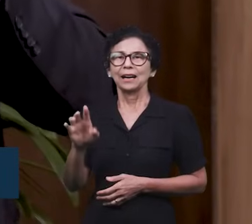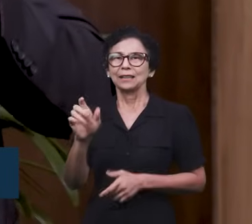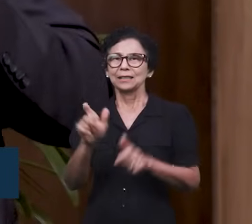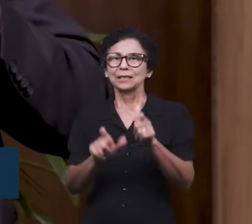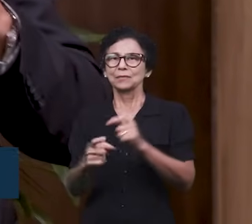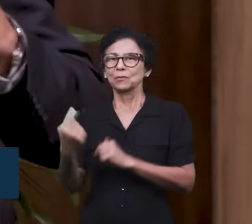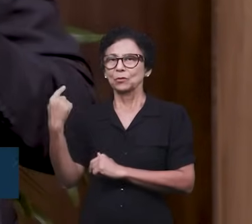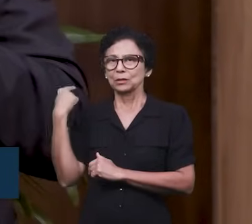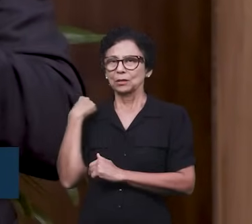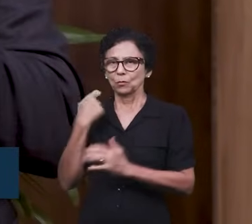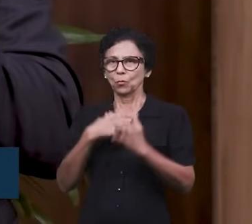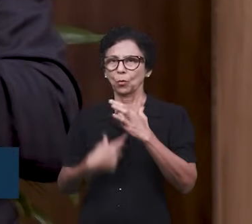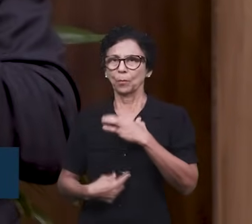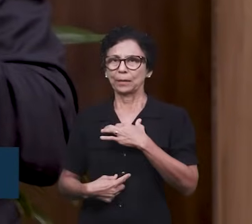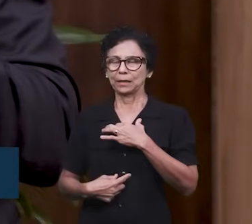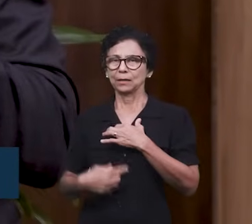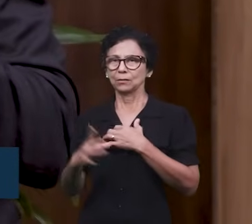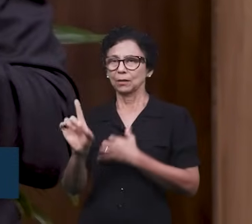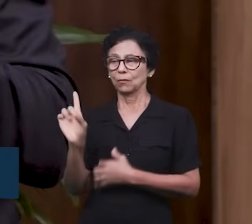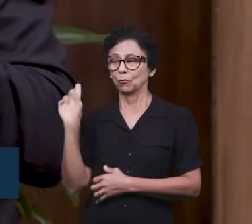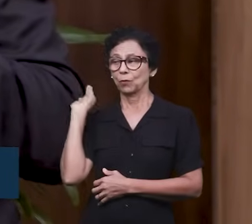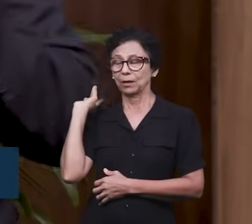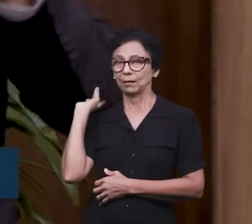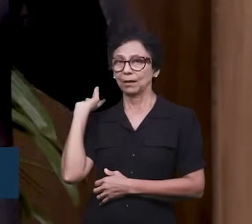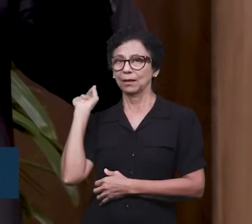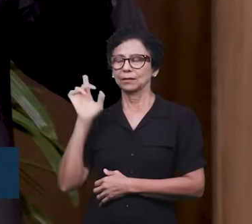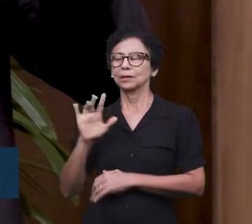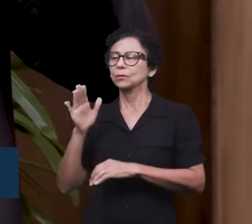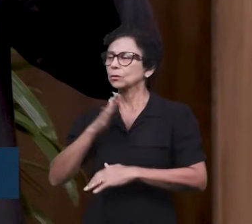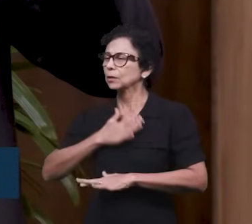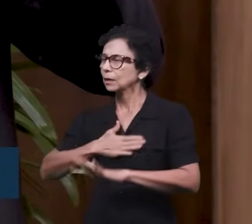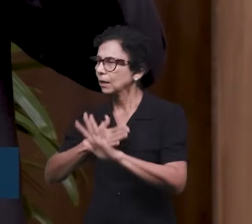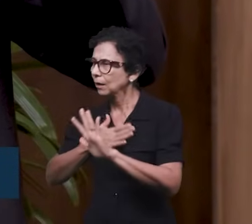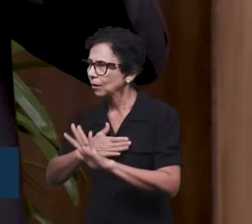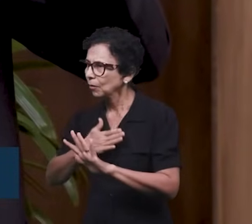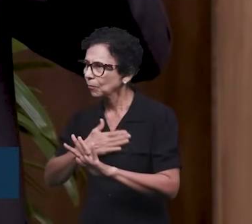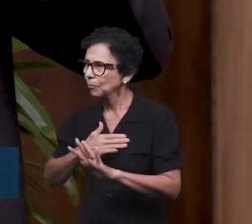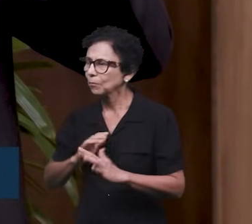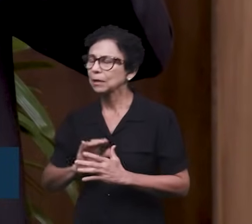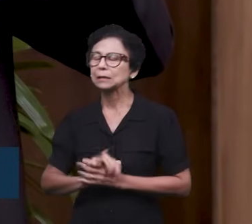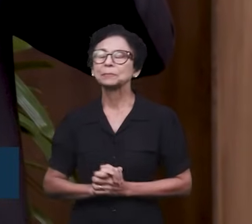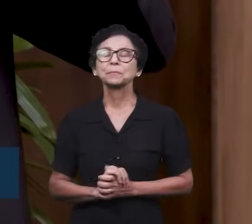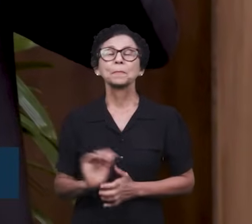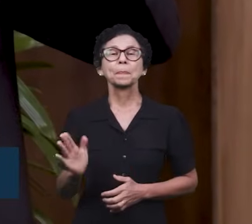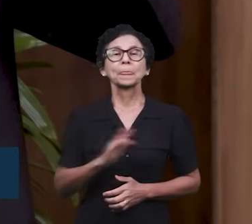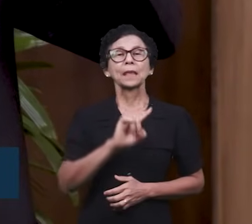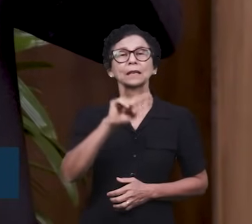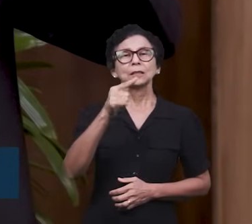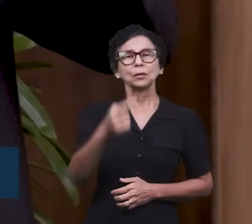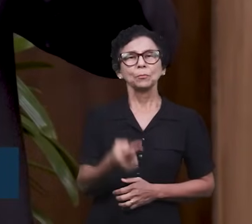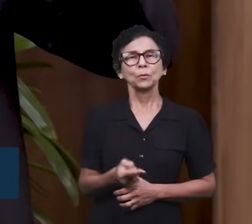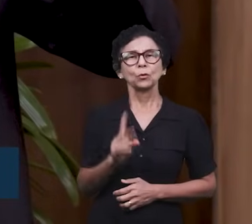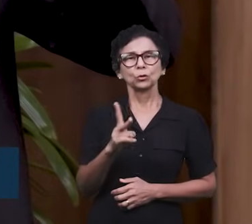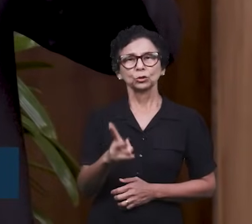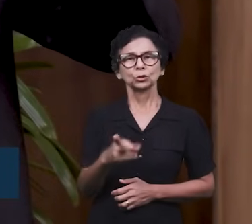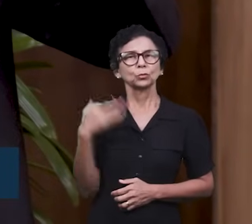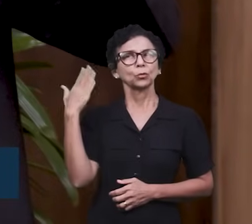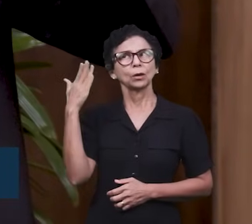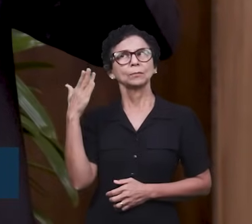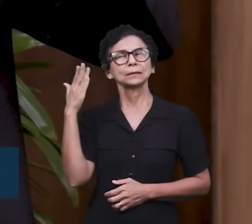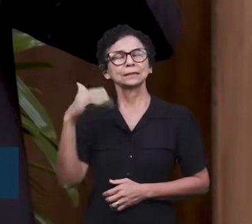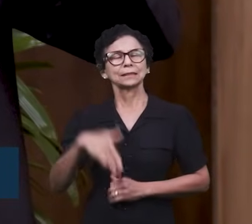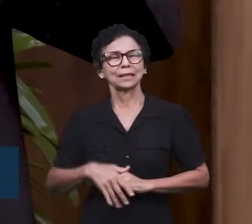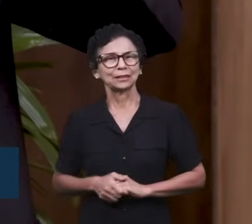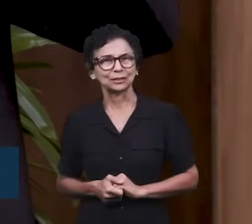no decorrer da mensagem, o Danilo disse, e Jesus transformou